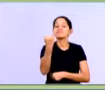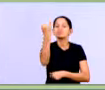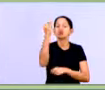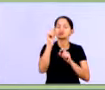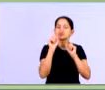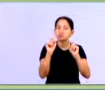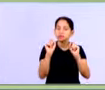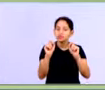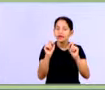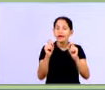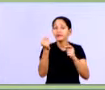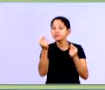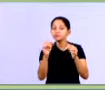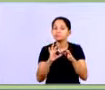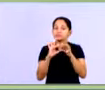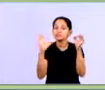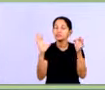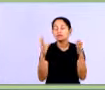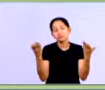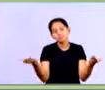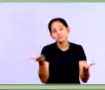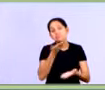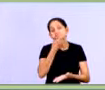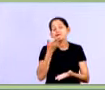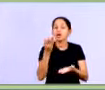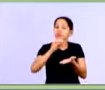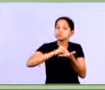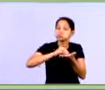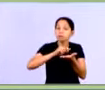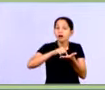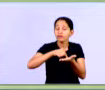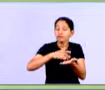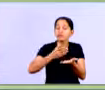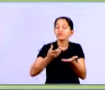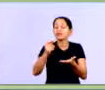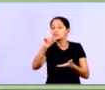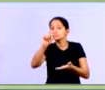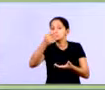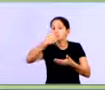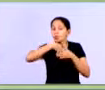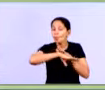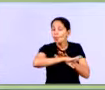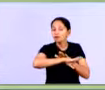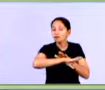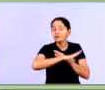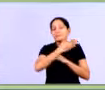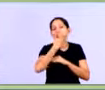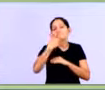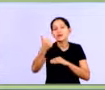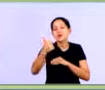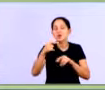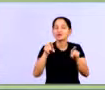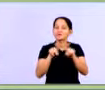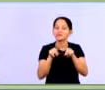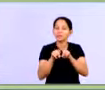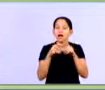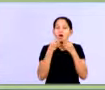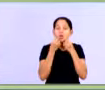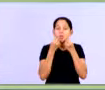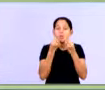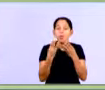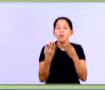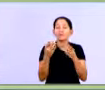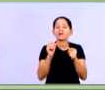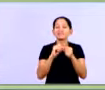essa disponibilidade de recurso líquido, né, em mãos, para você aproveitar a oportunidade que negócios se apresentam. Então, o payback é um bom instrumento